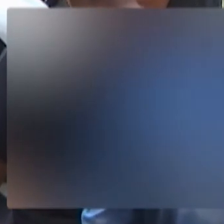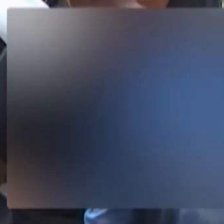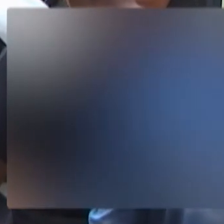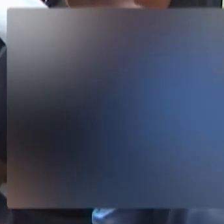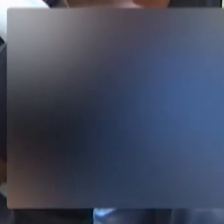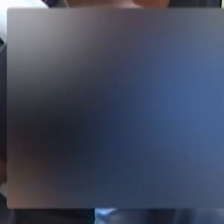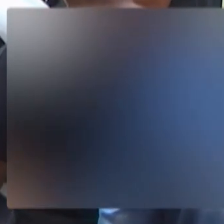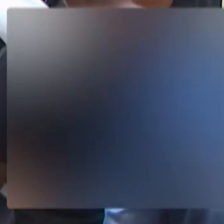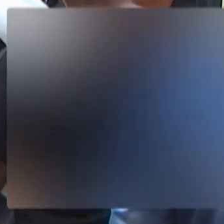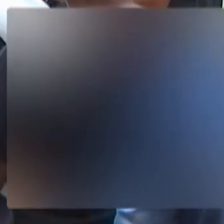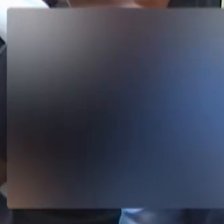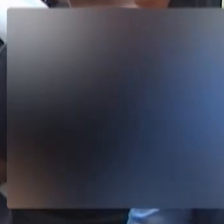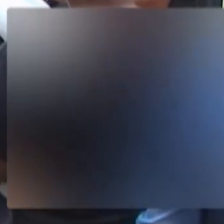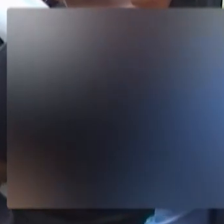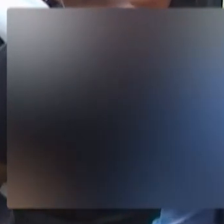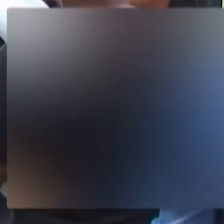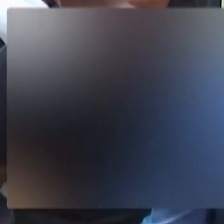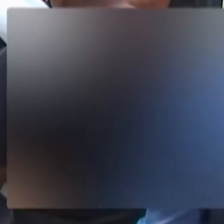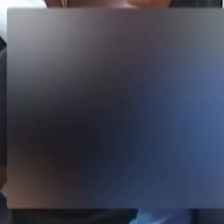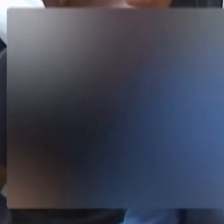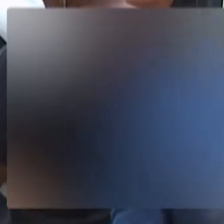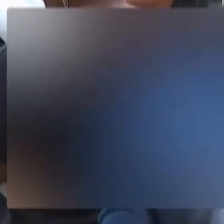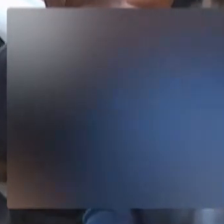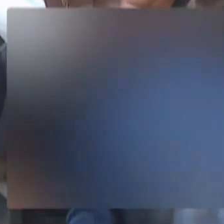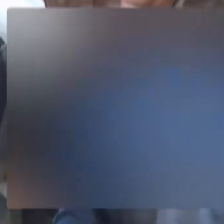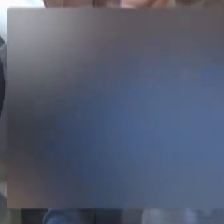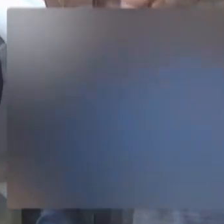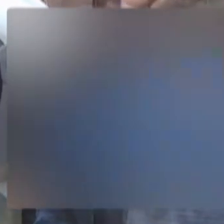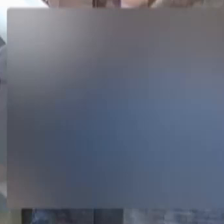Laia, laia, laia, laia.